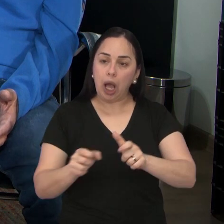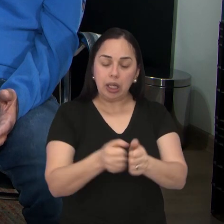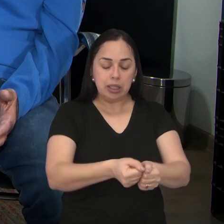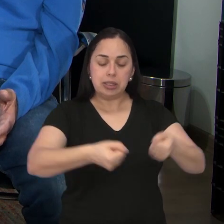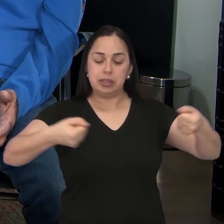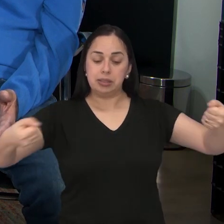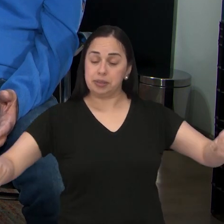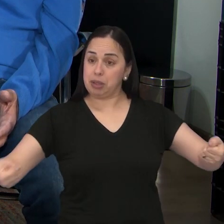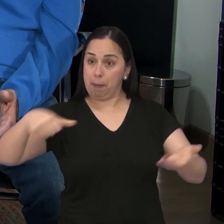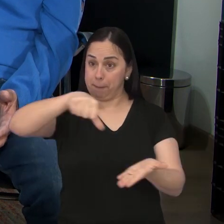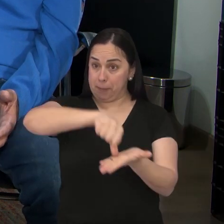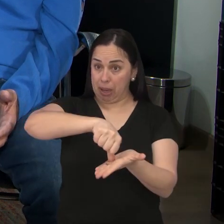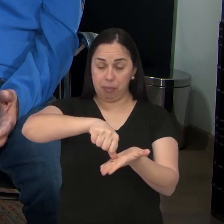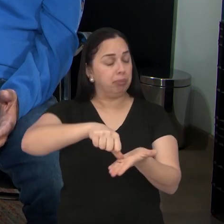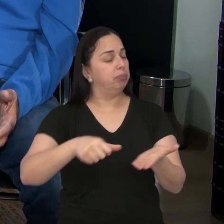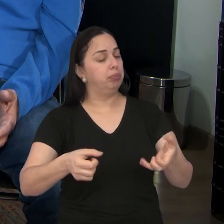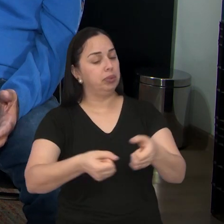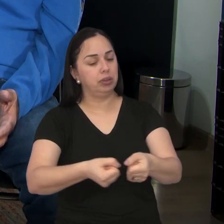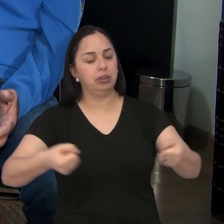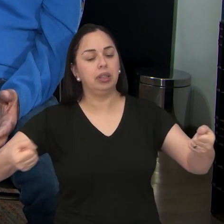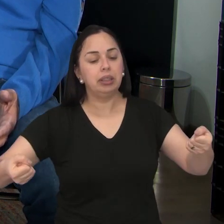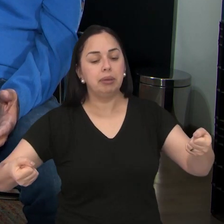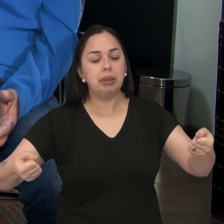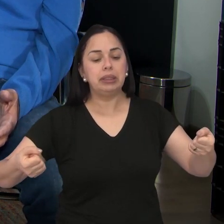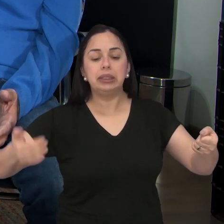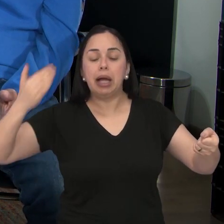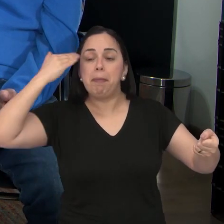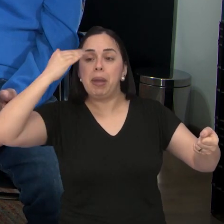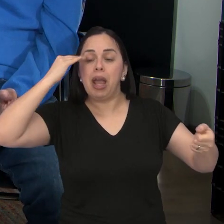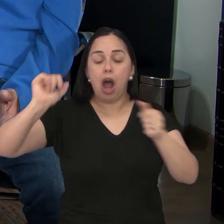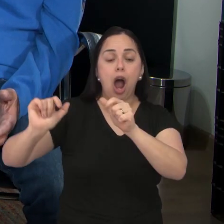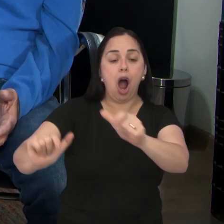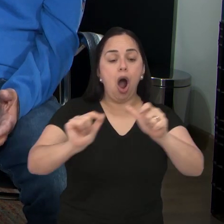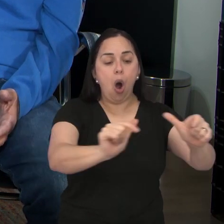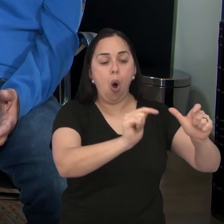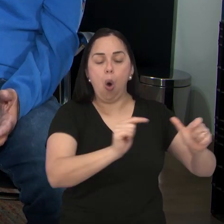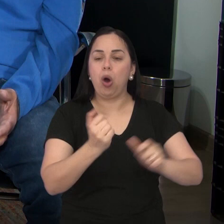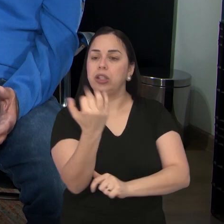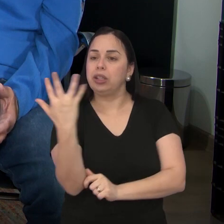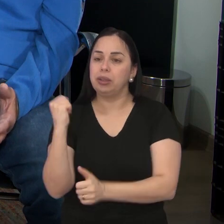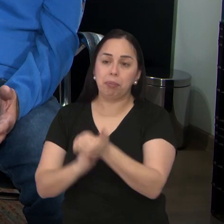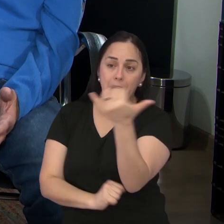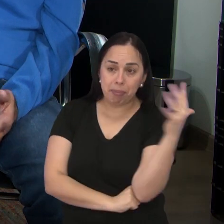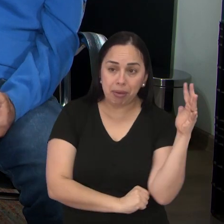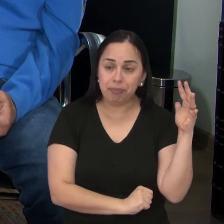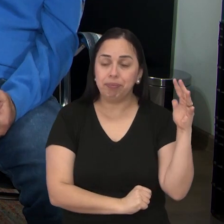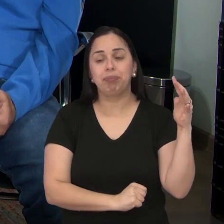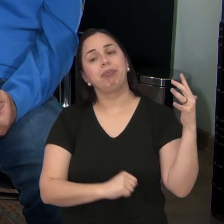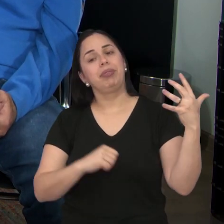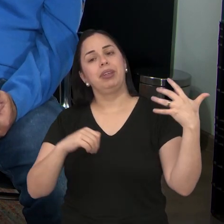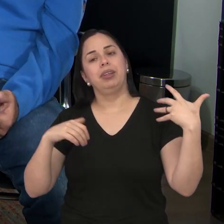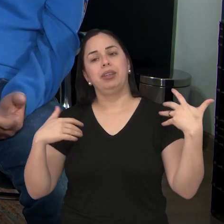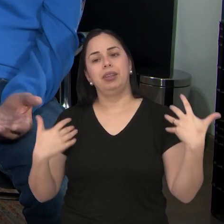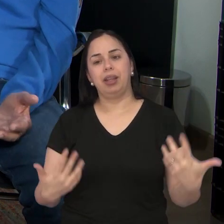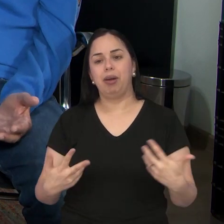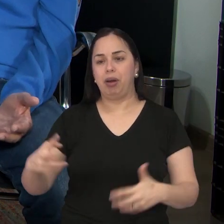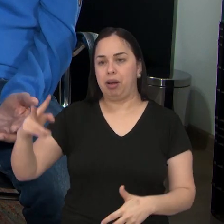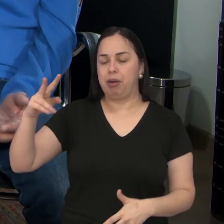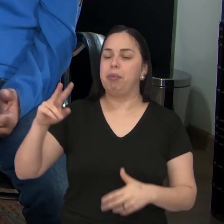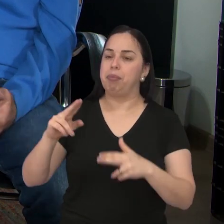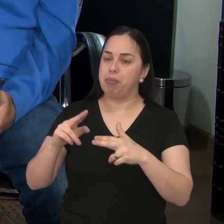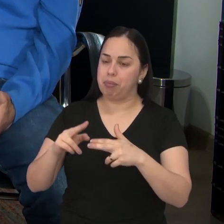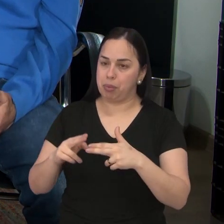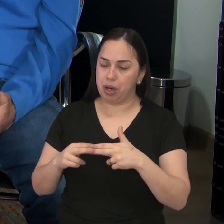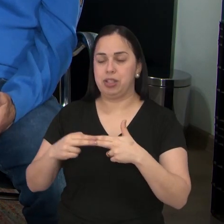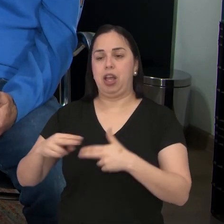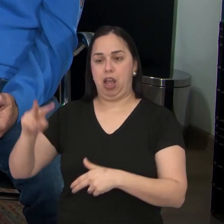de um mapa e a leitura da paisagem em cima de uma carta topográfica. A história de eu vir para